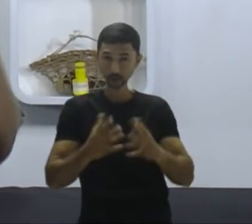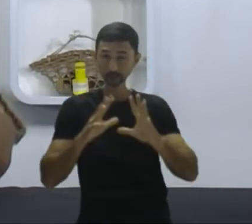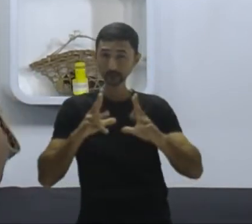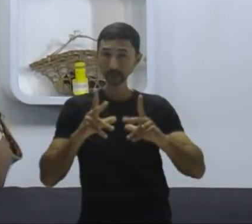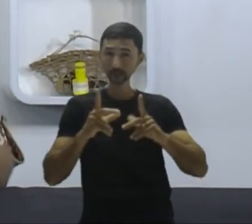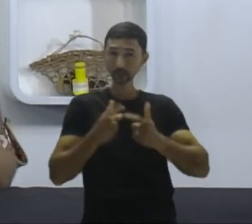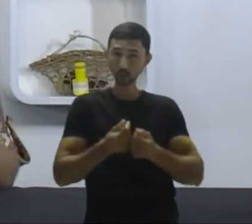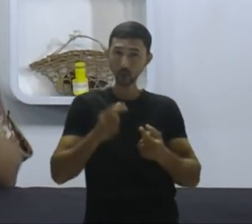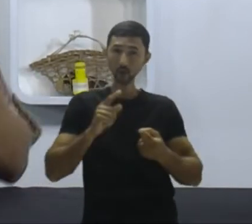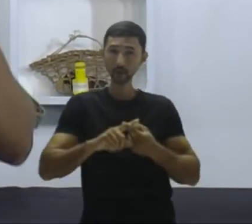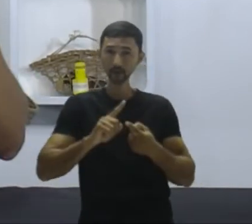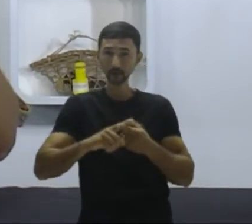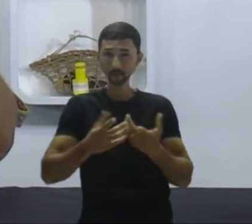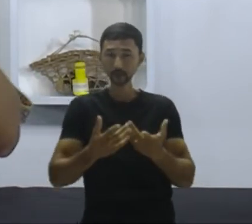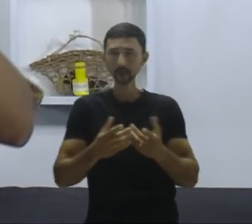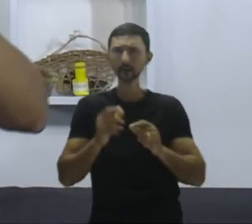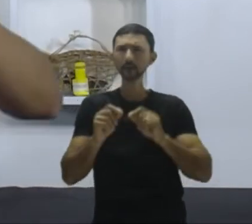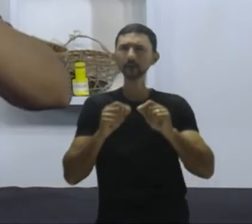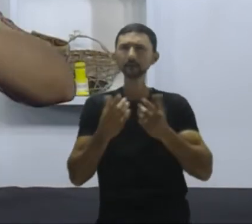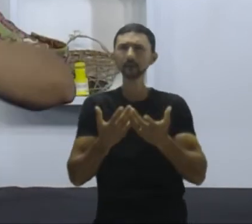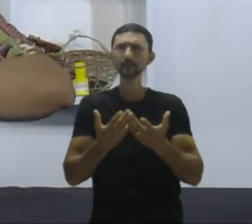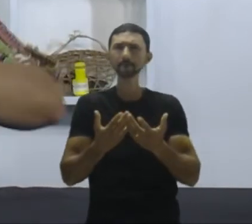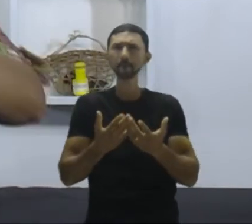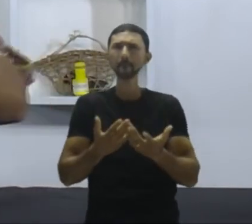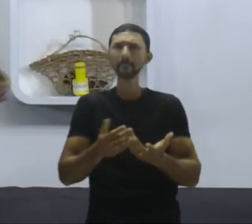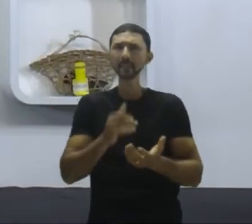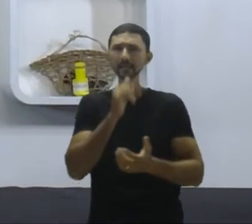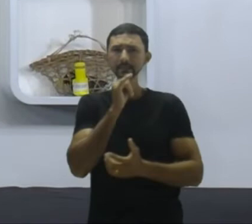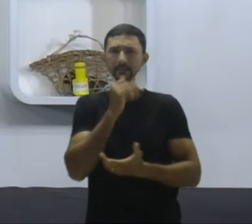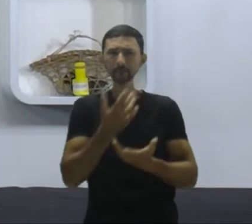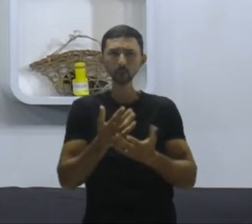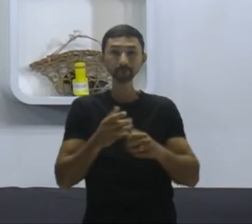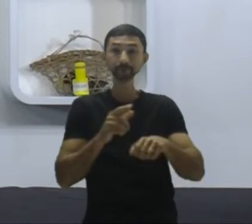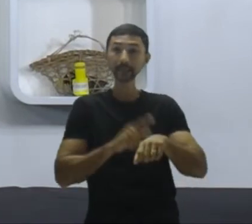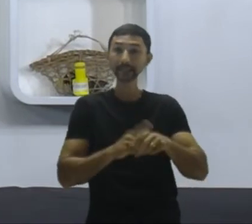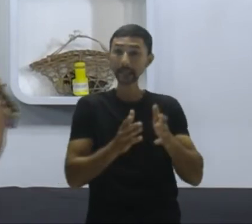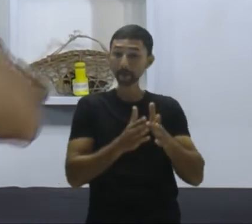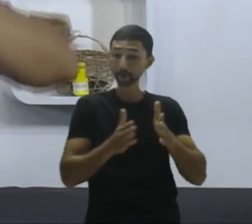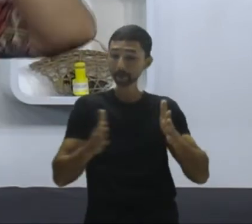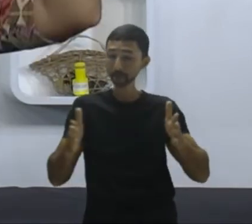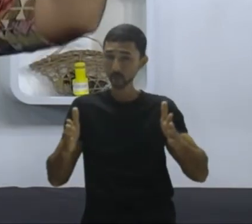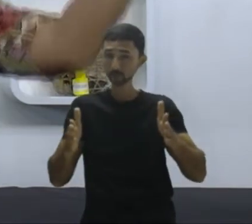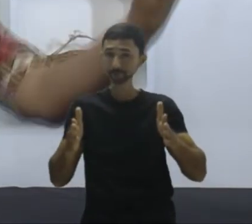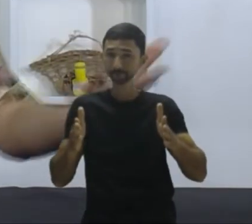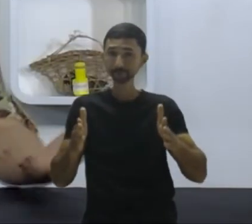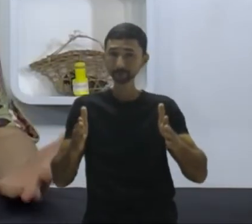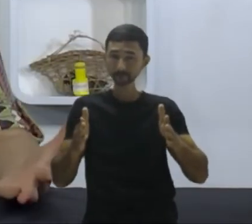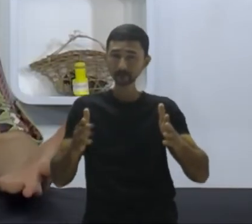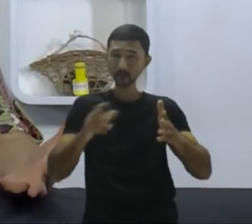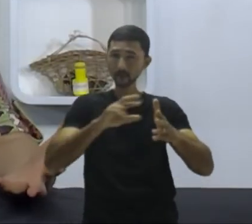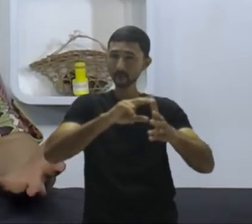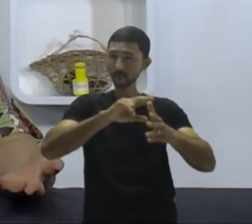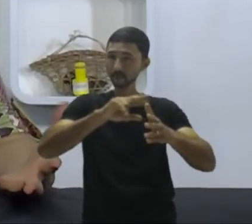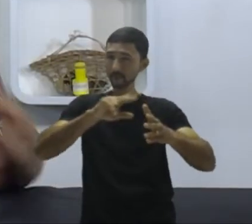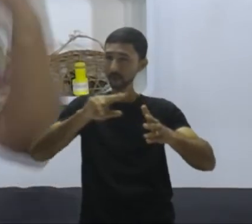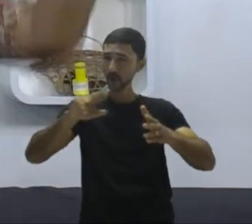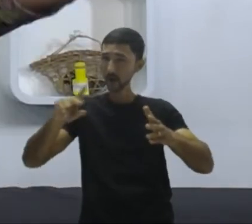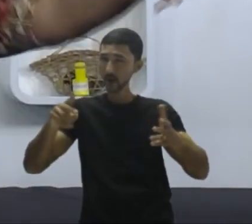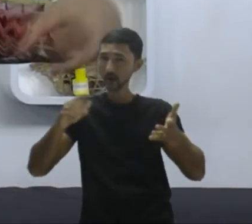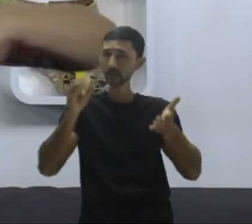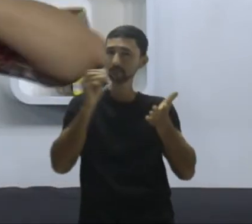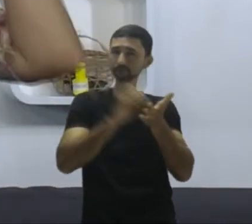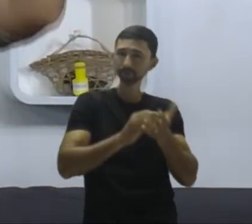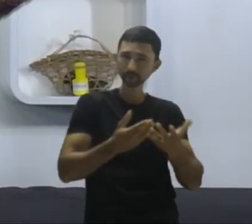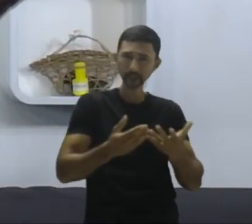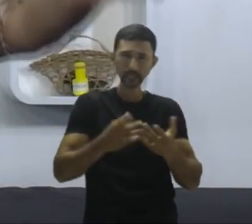tenho também a presença de um tempo, eu tenho elementos fantásticos aí,